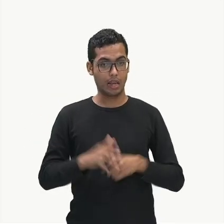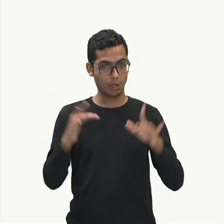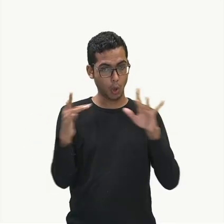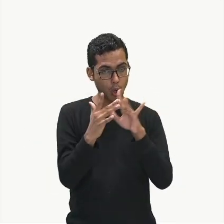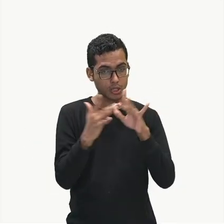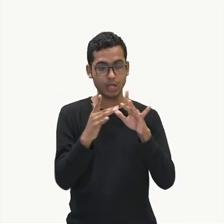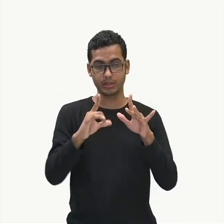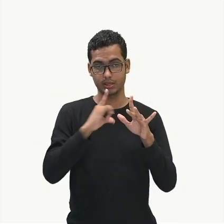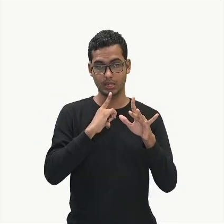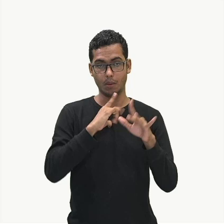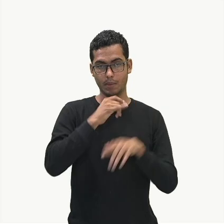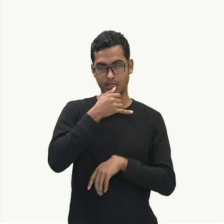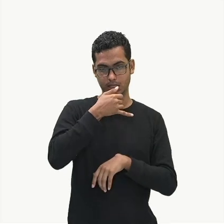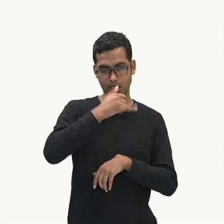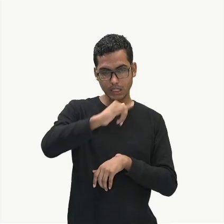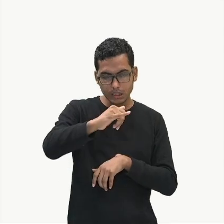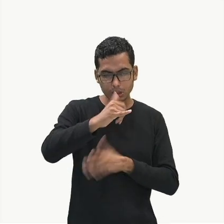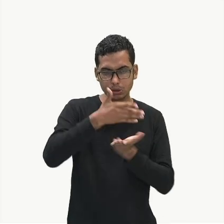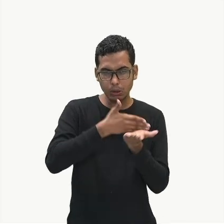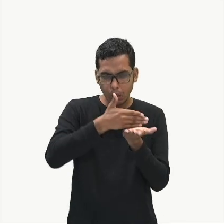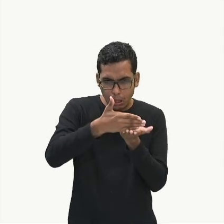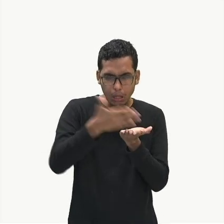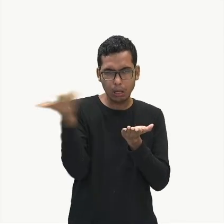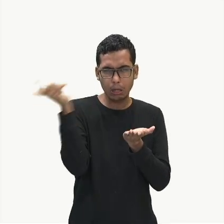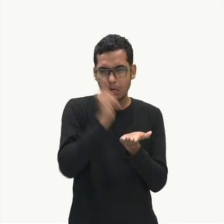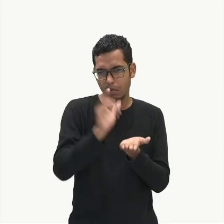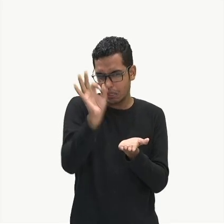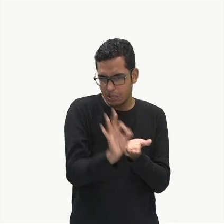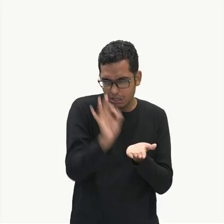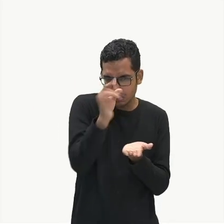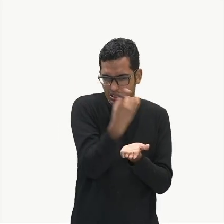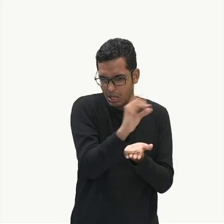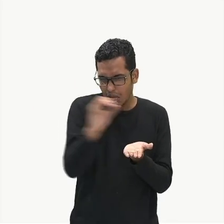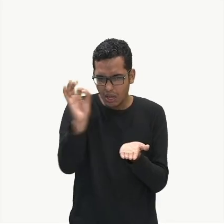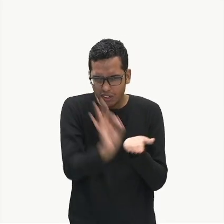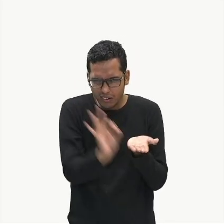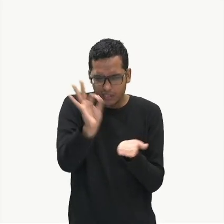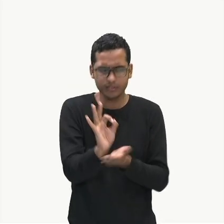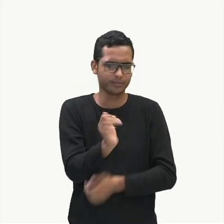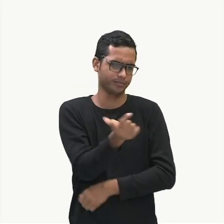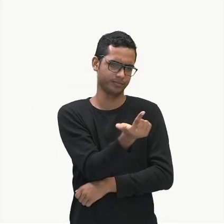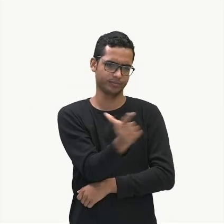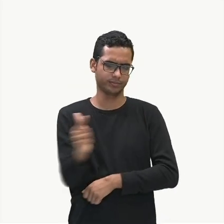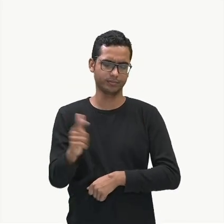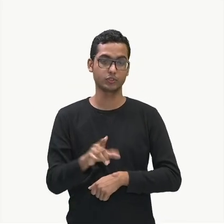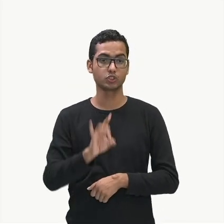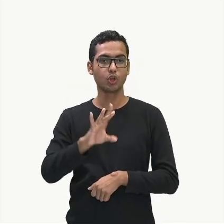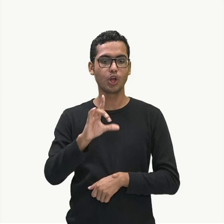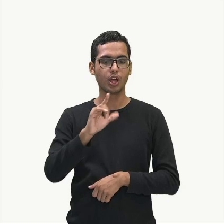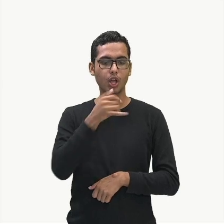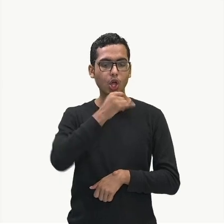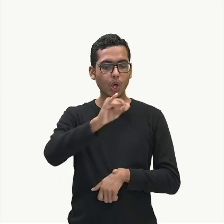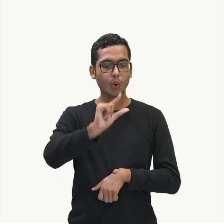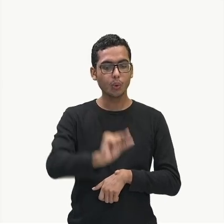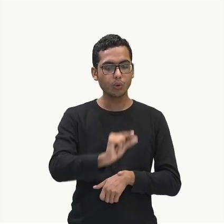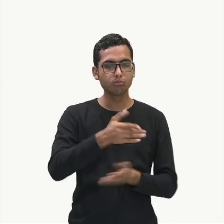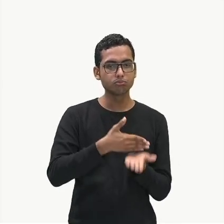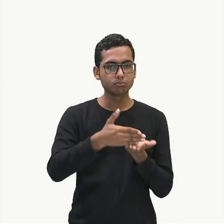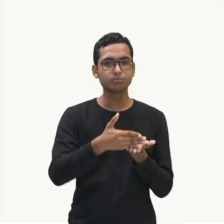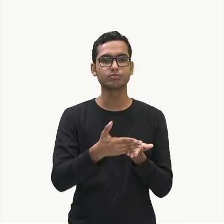tem energia suficiente. Entendeu? Ok? Condições para que as reações